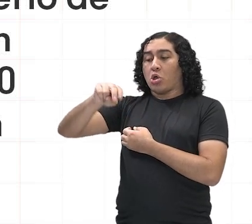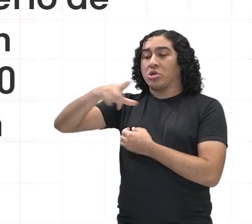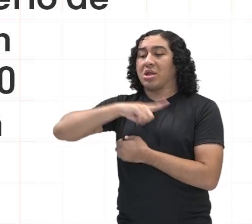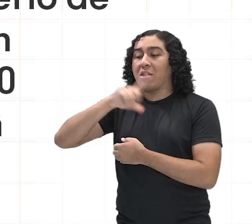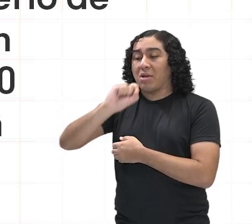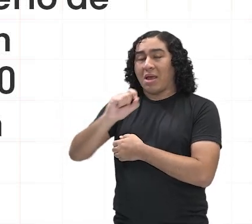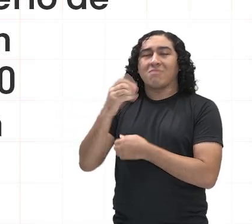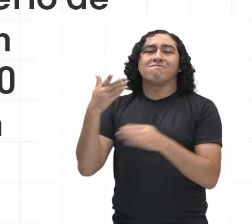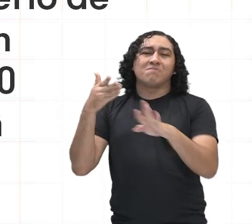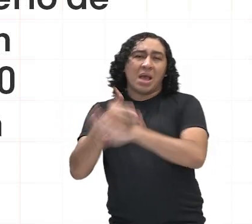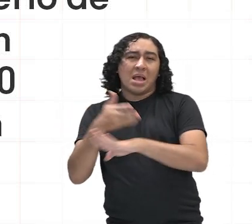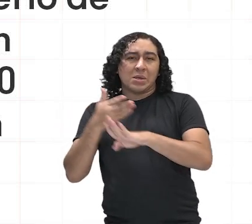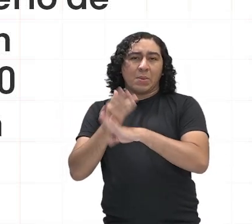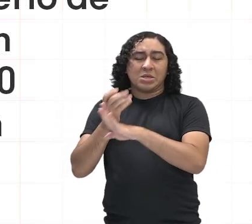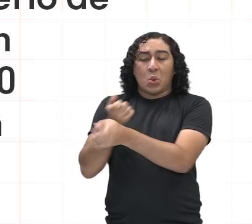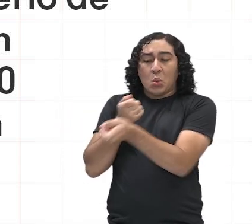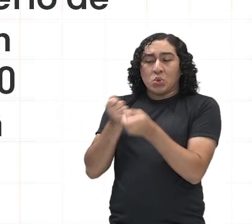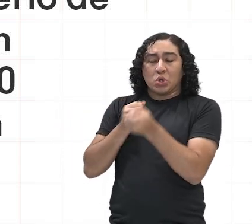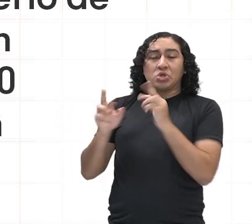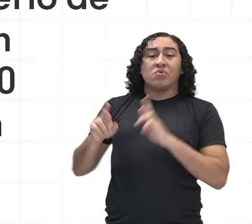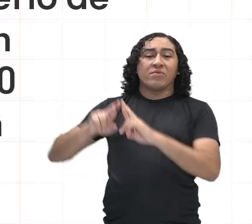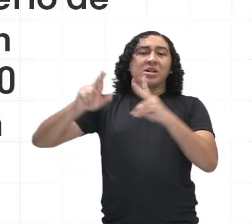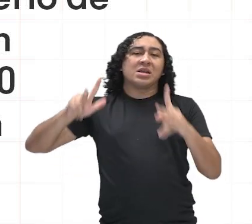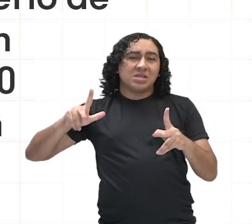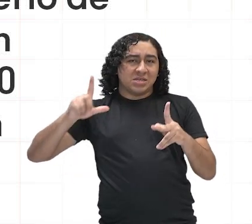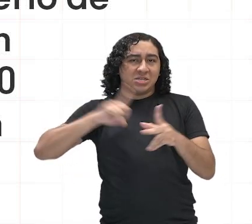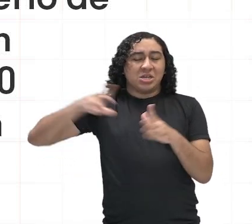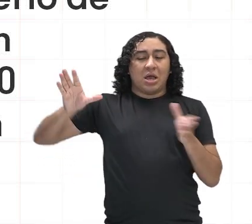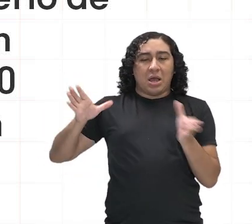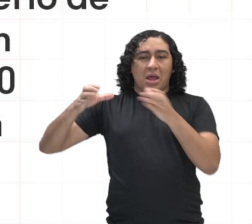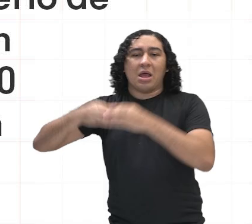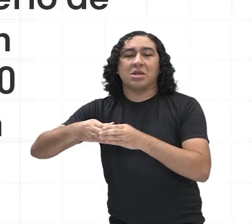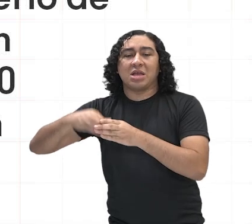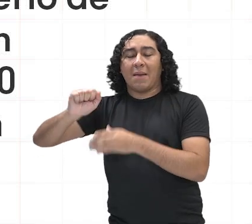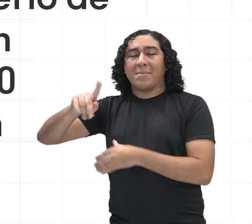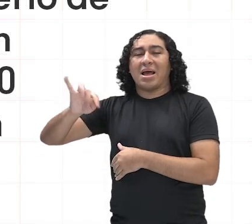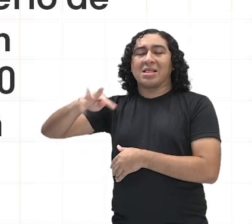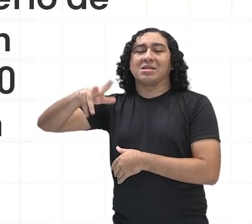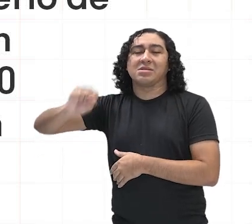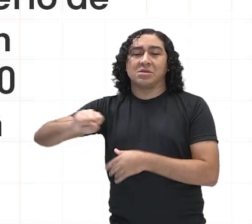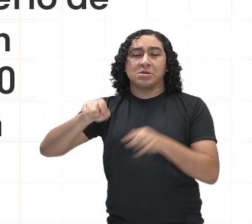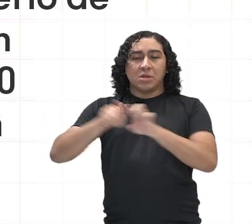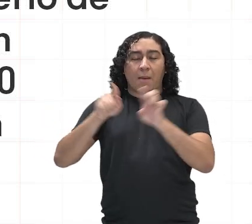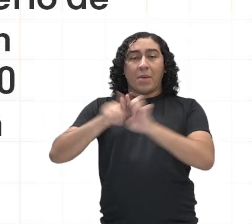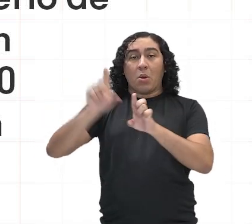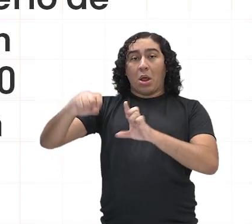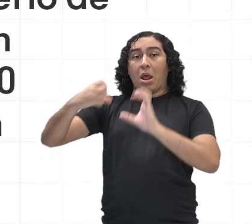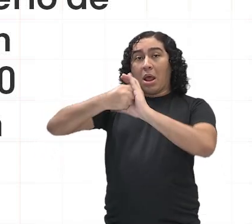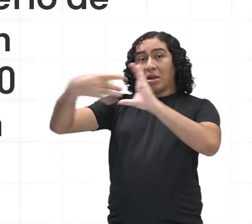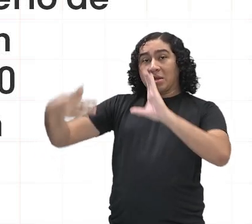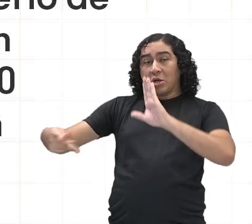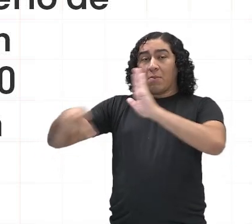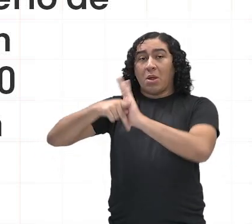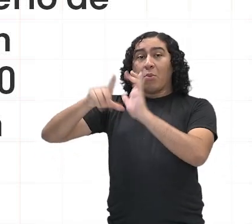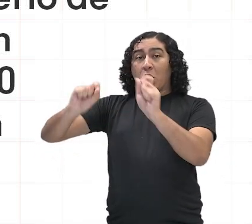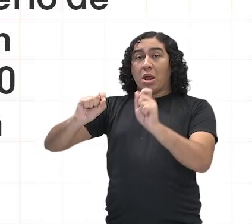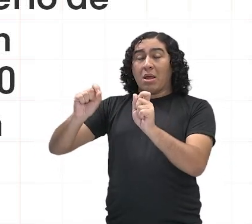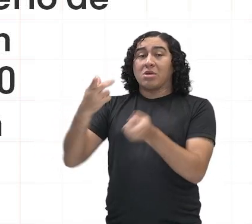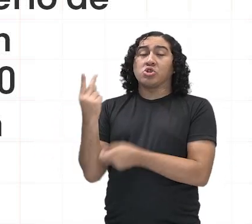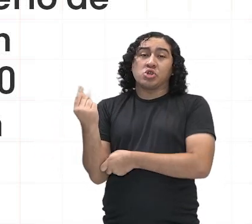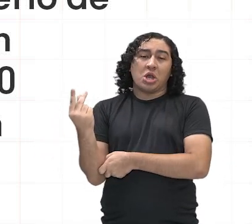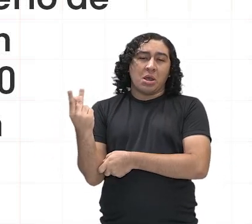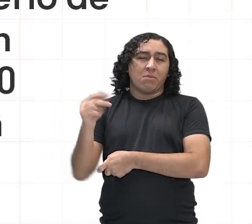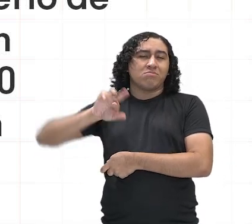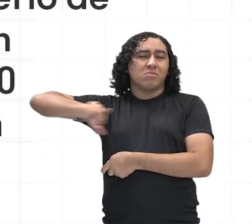né? Acabando com o monopólio político dos eupátridas. O critério de cisão social passou a ser a riqueza e